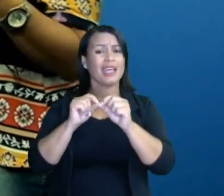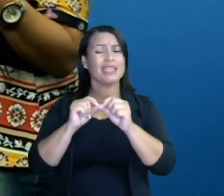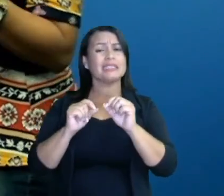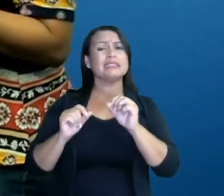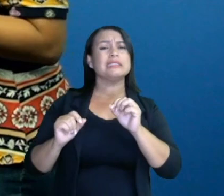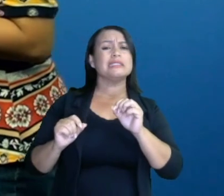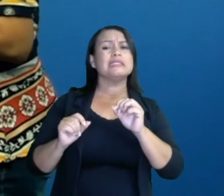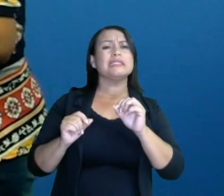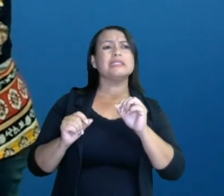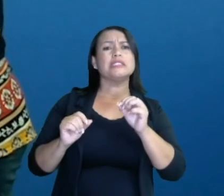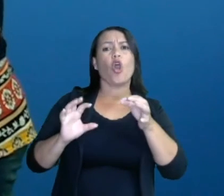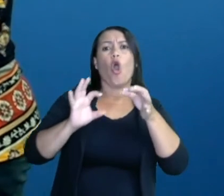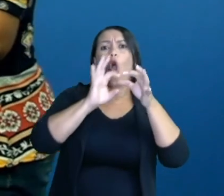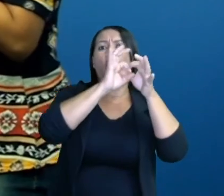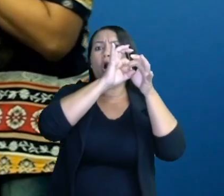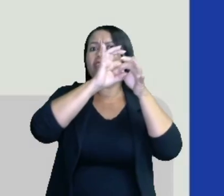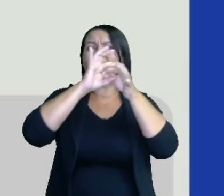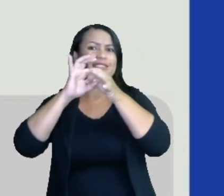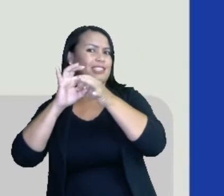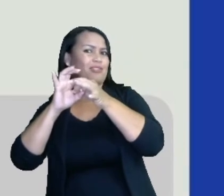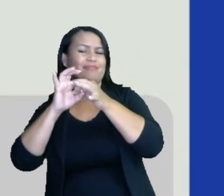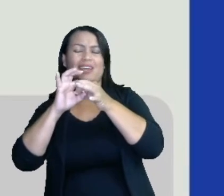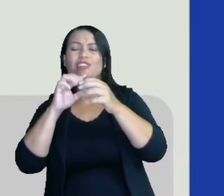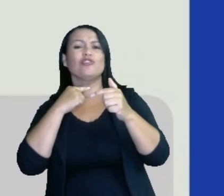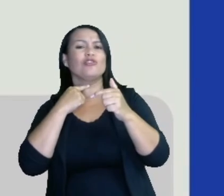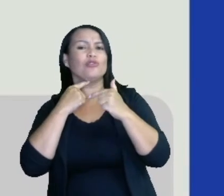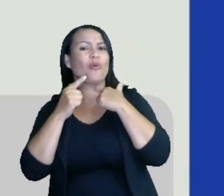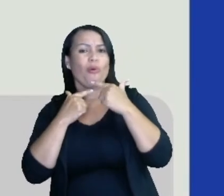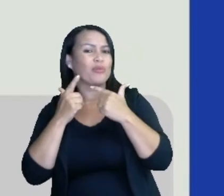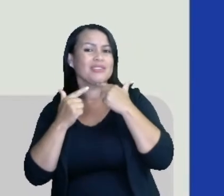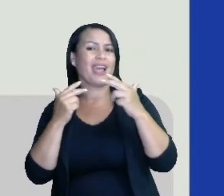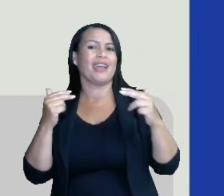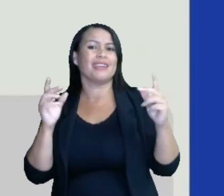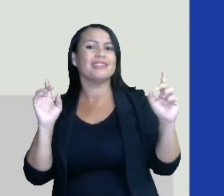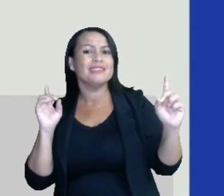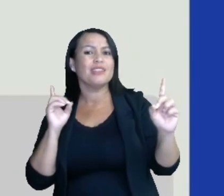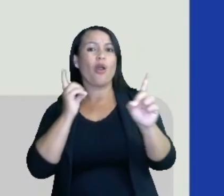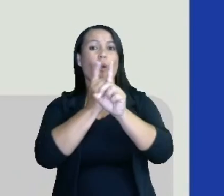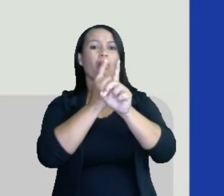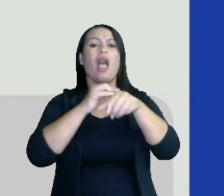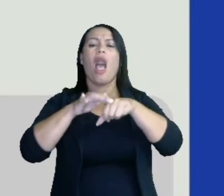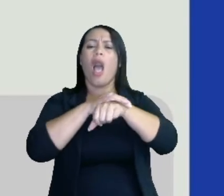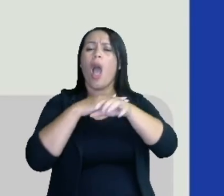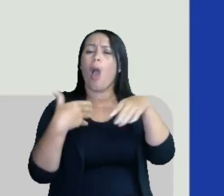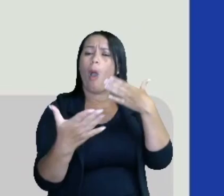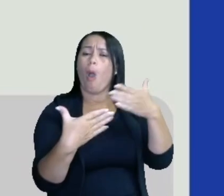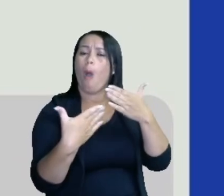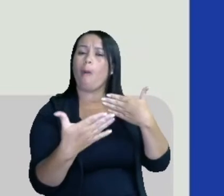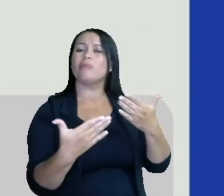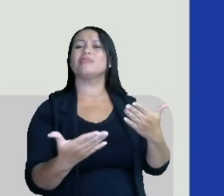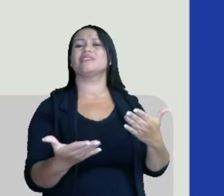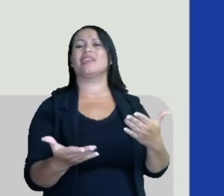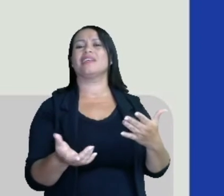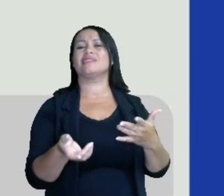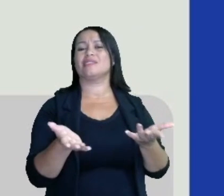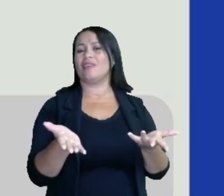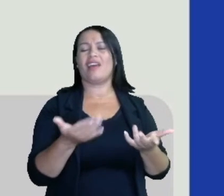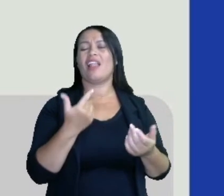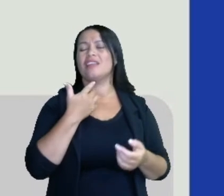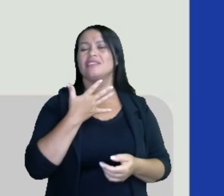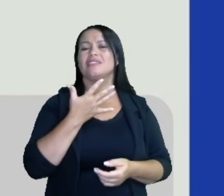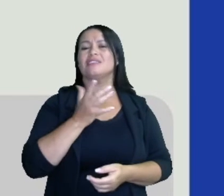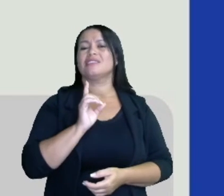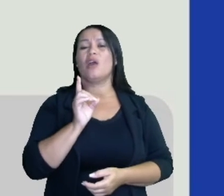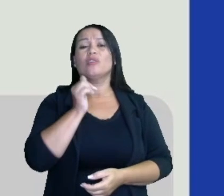essa dificuldade. Elas não conseguem se encontrar para que haja comunicação, para que haja diálogo. Elas não